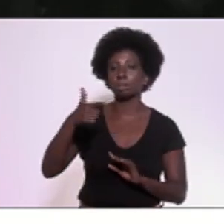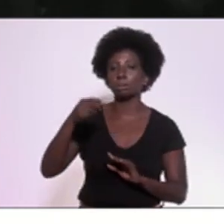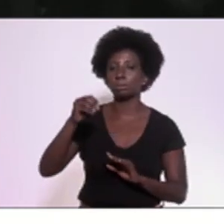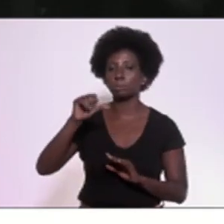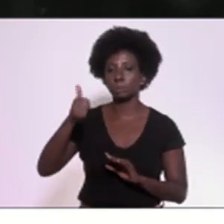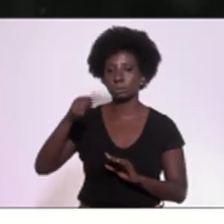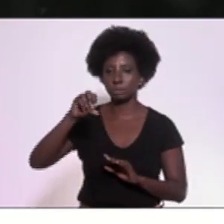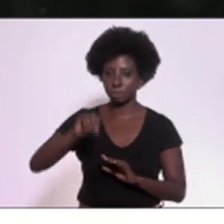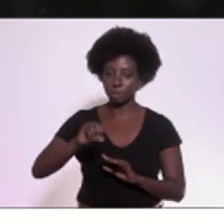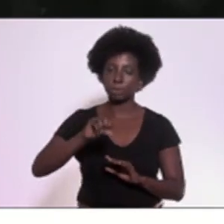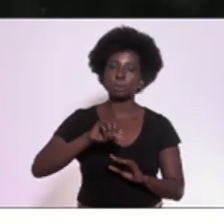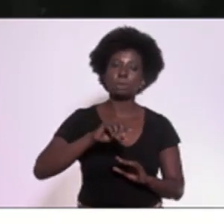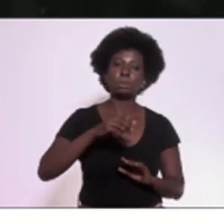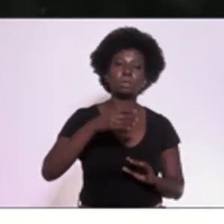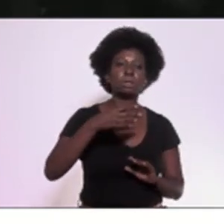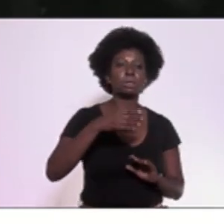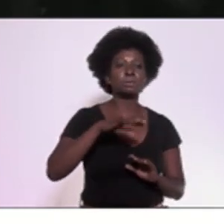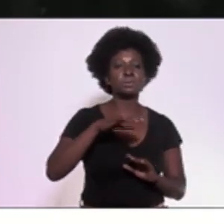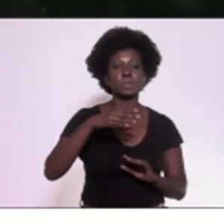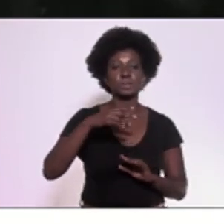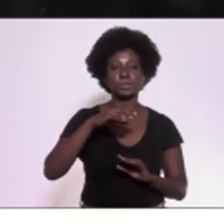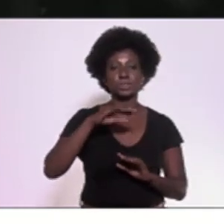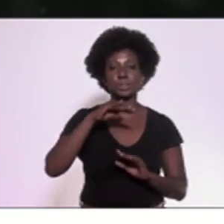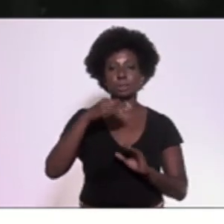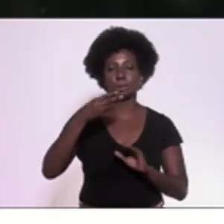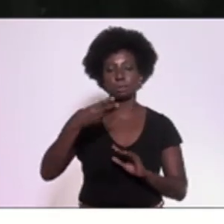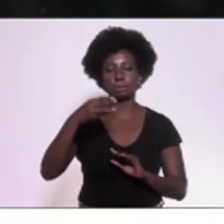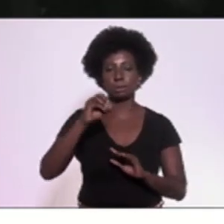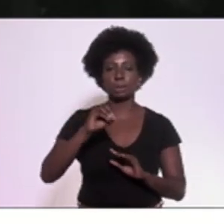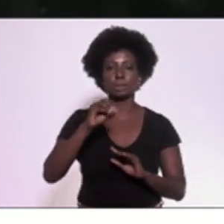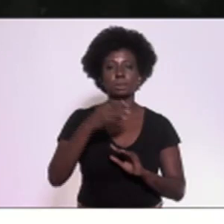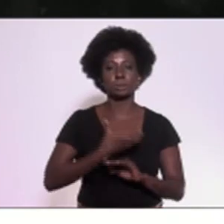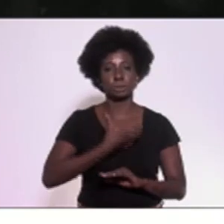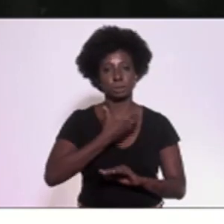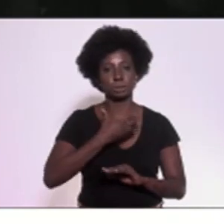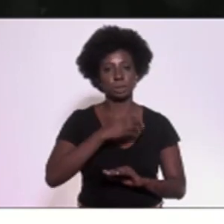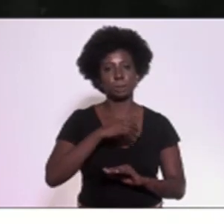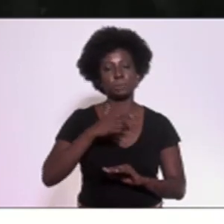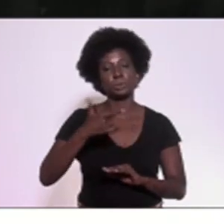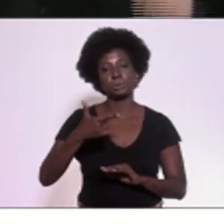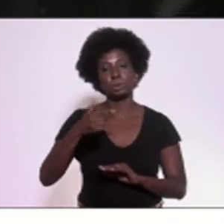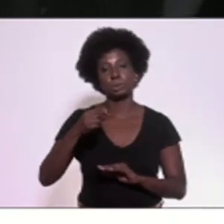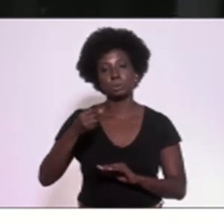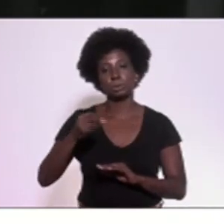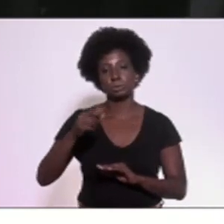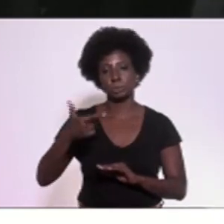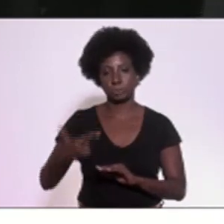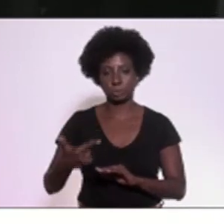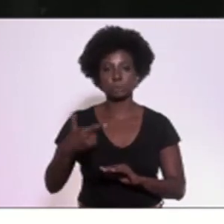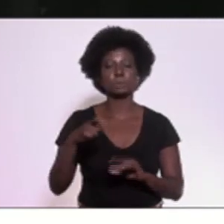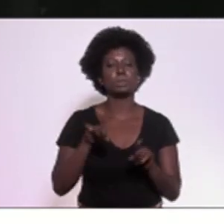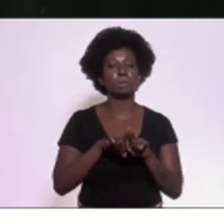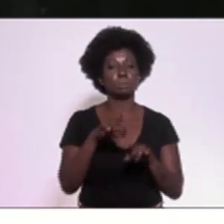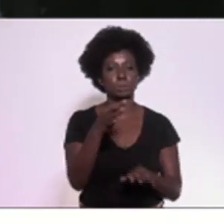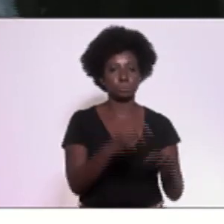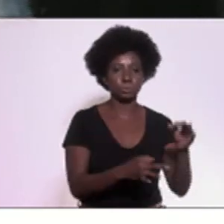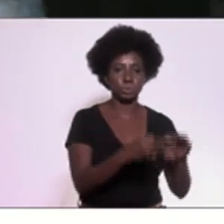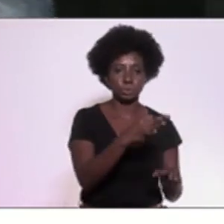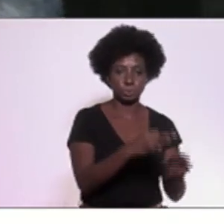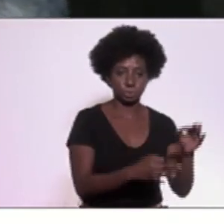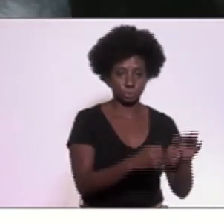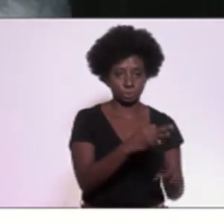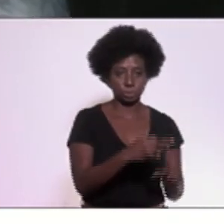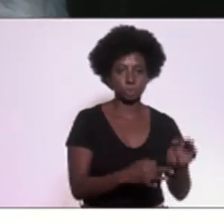lei 4.056, de 30 de dezembro de 2002, pendendo de parecer das comissões de Constituição, Justiça, Educação, Orçamento, Finanças, Fiscalização